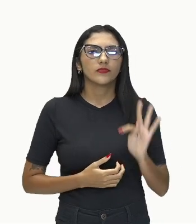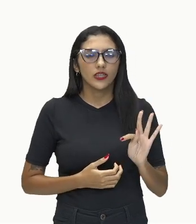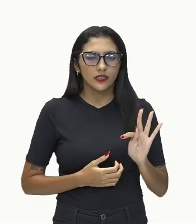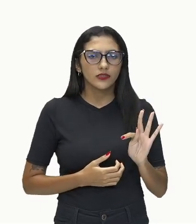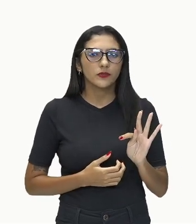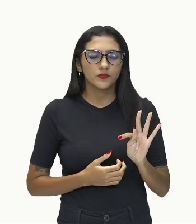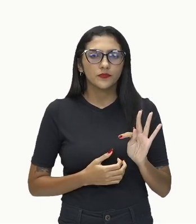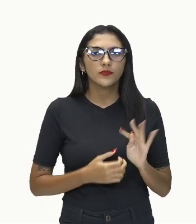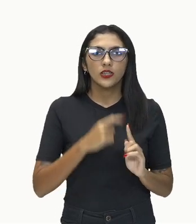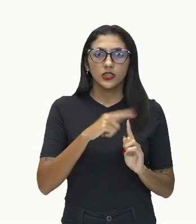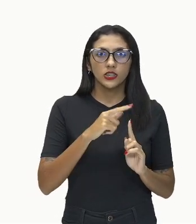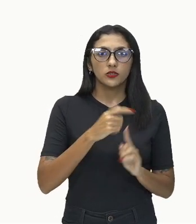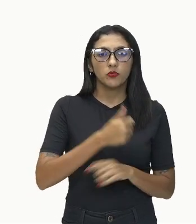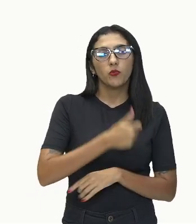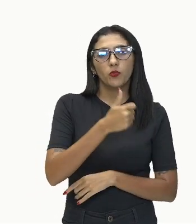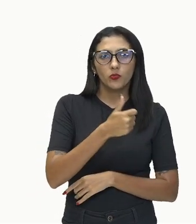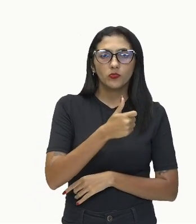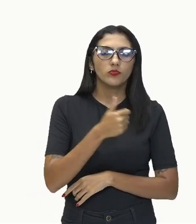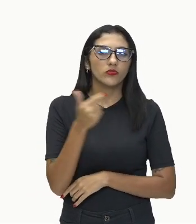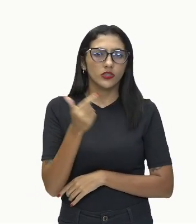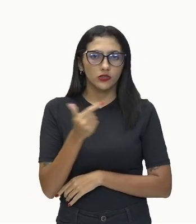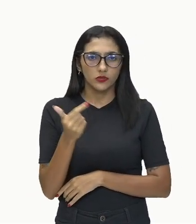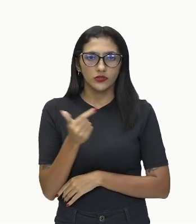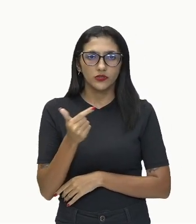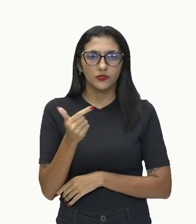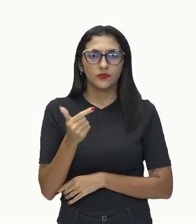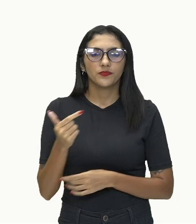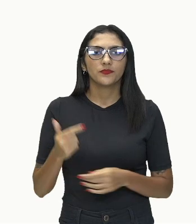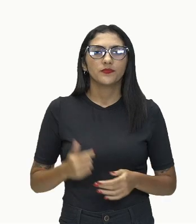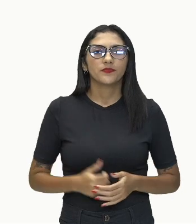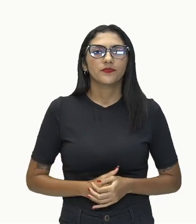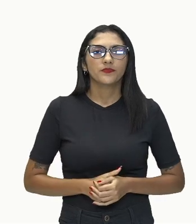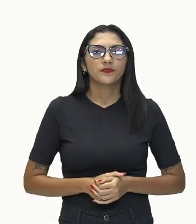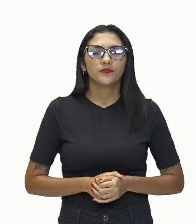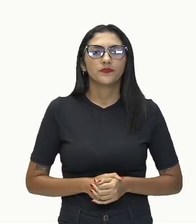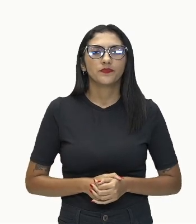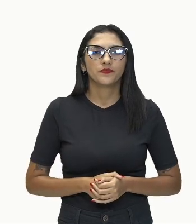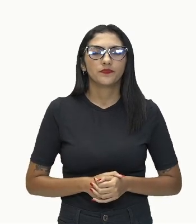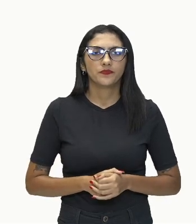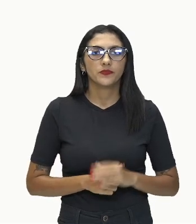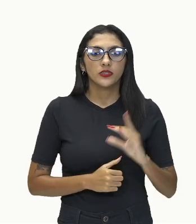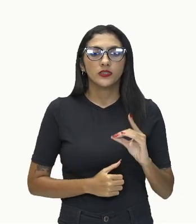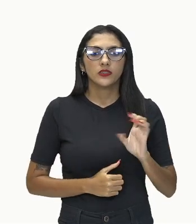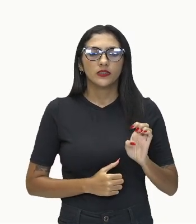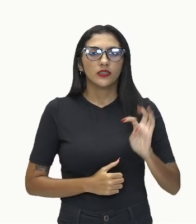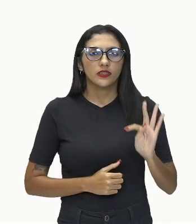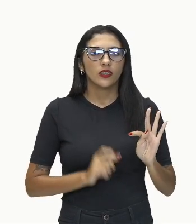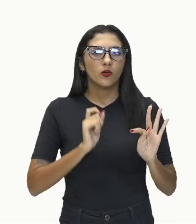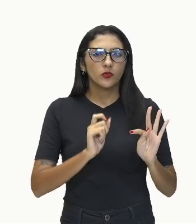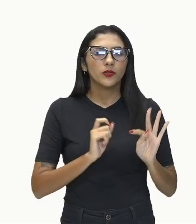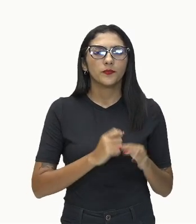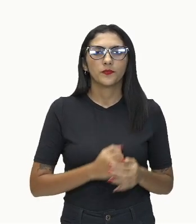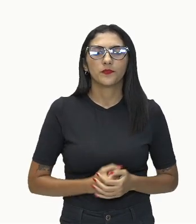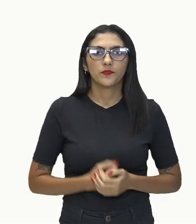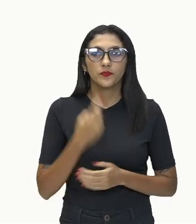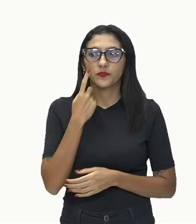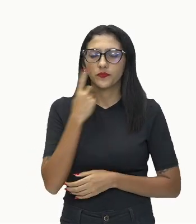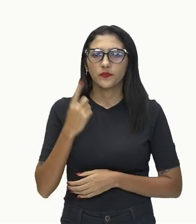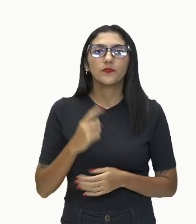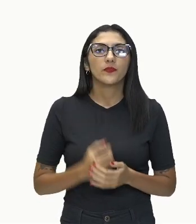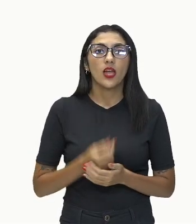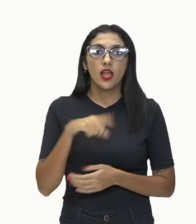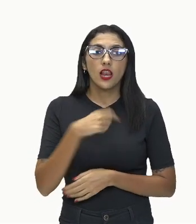de primeira e segunda ordem. O determinante é um número, o determinante